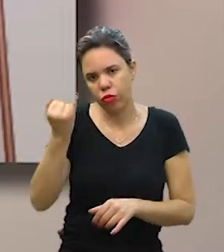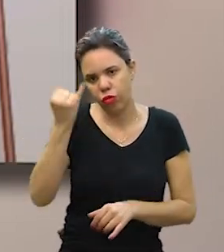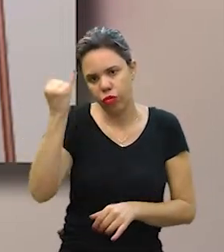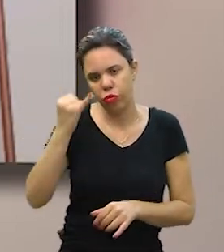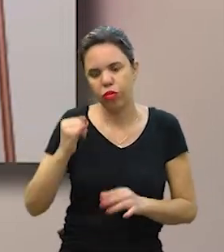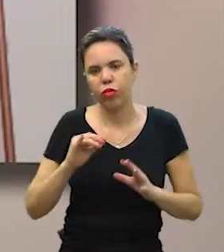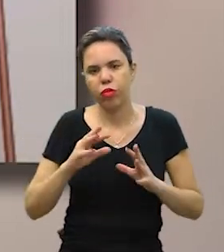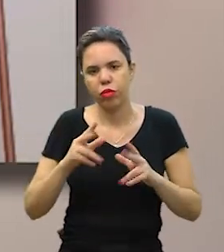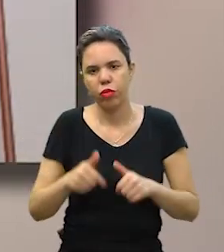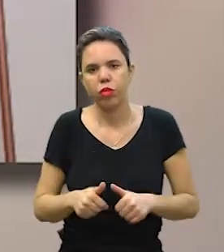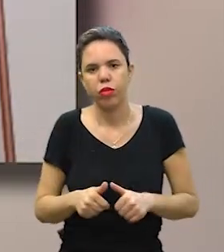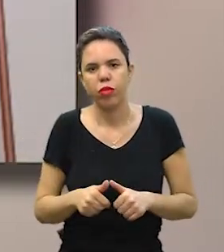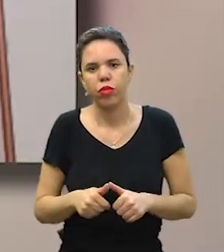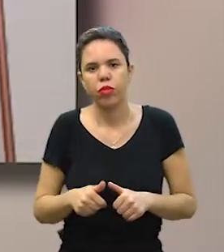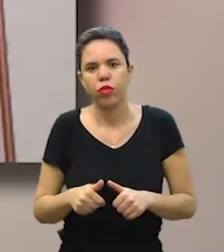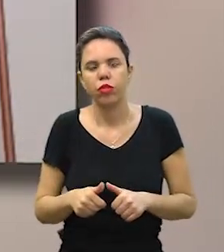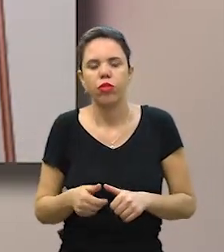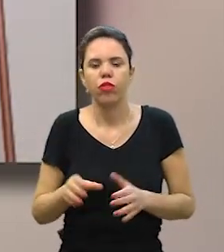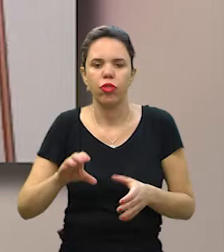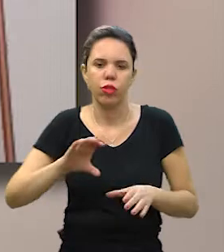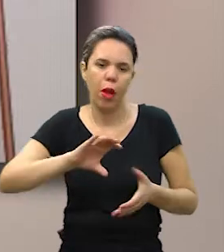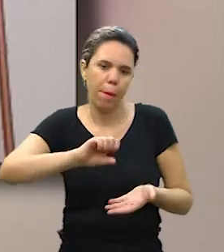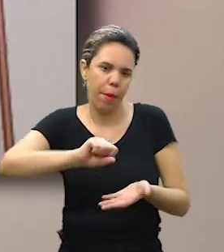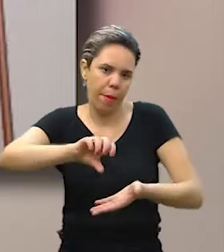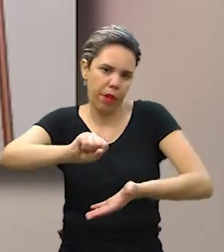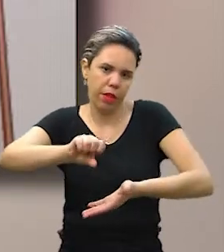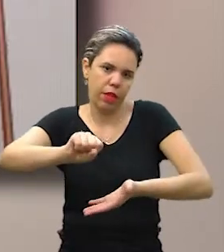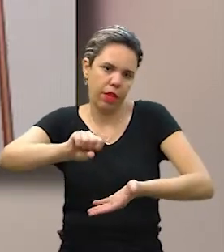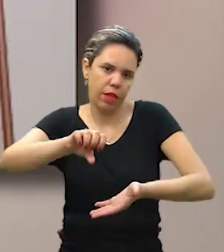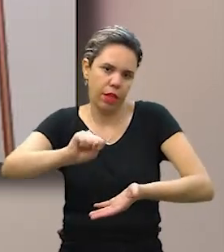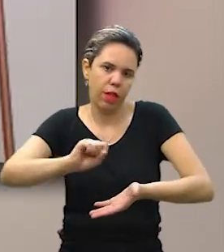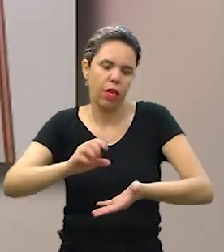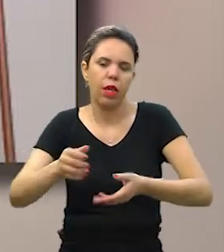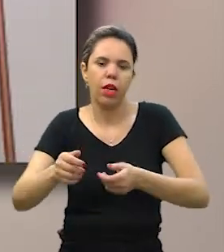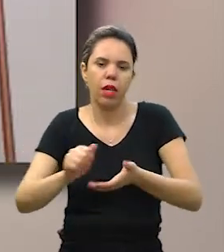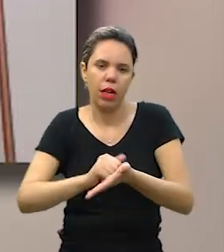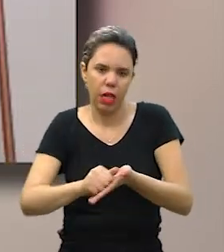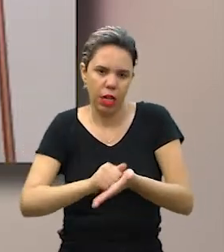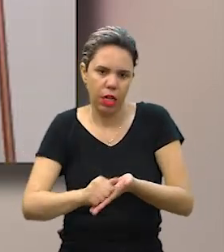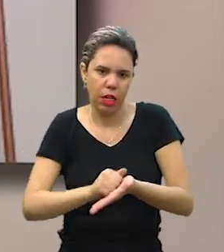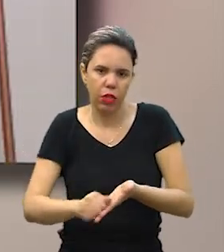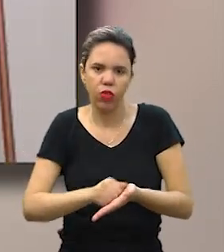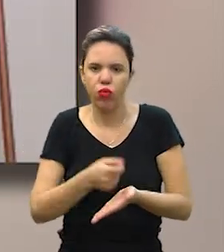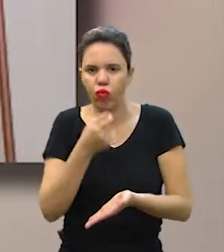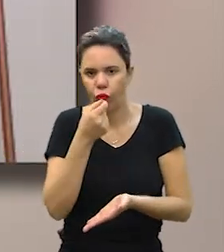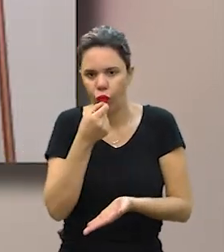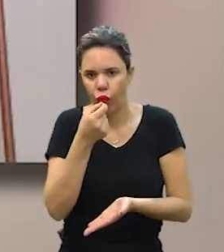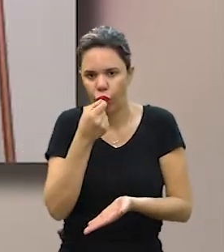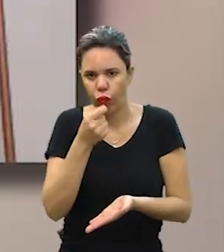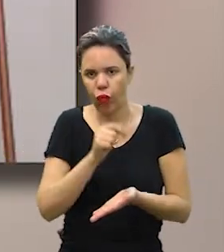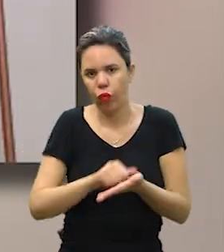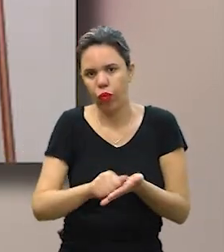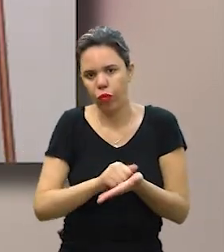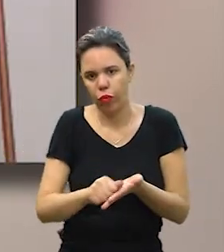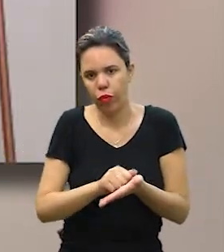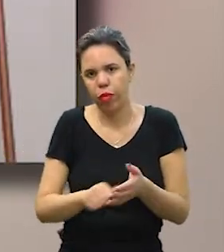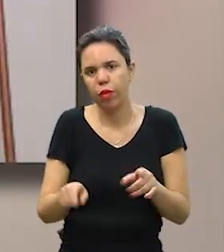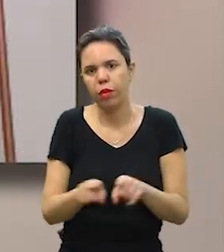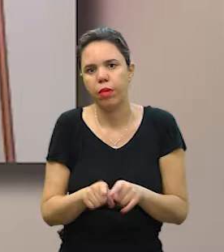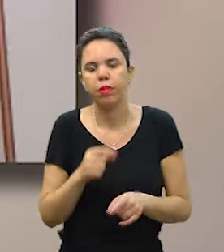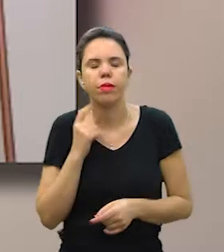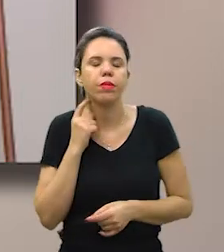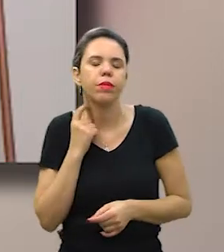da higienização desses bicos artificiais, seja da chuca da mamadeira, como da chupeta para aqueles que estão em uso de